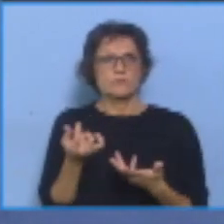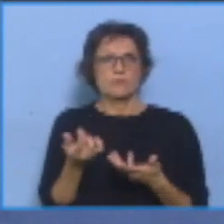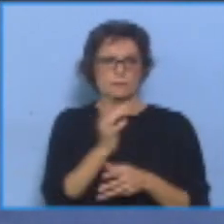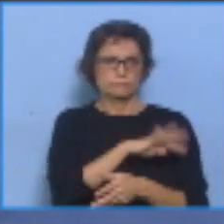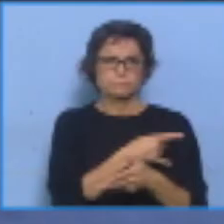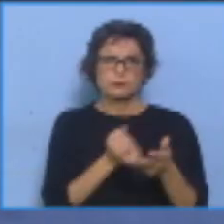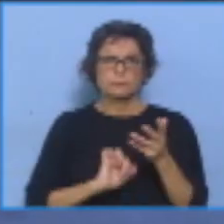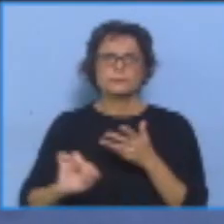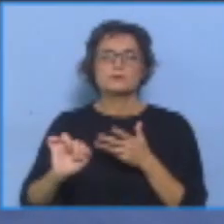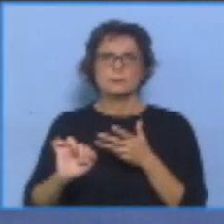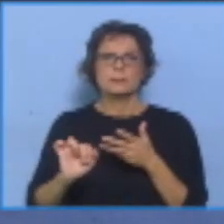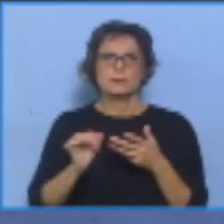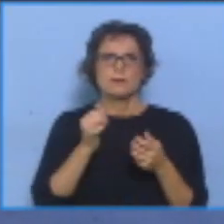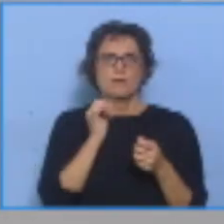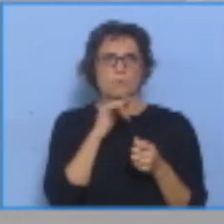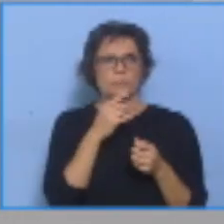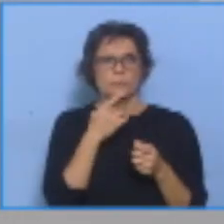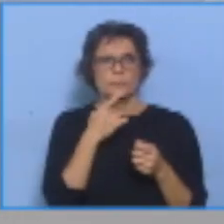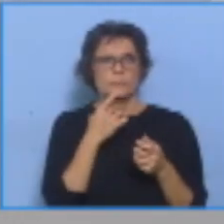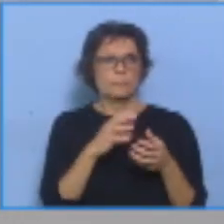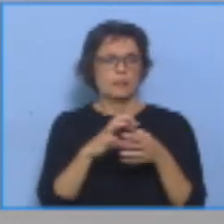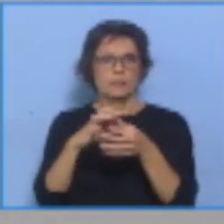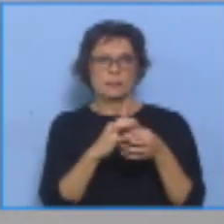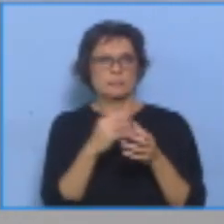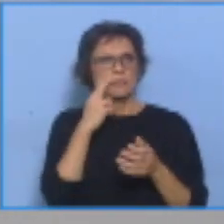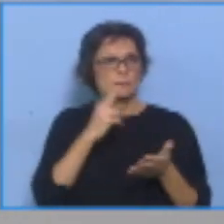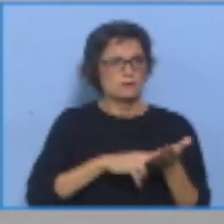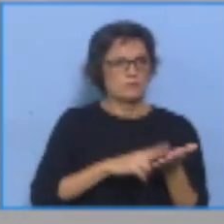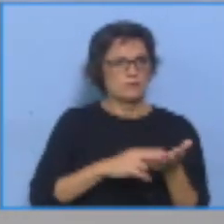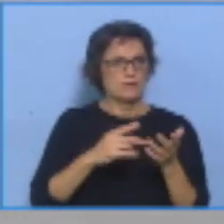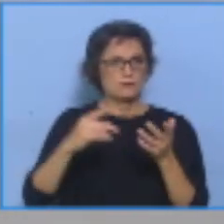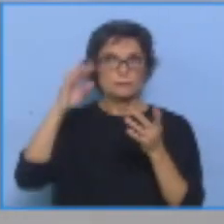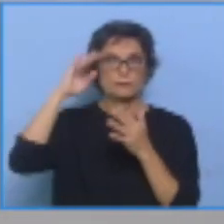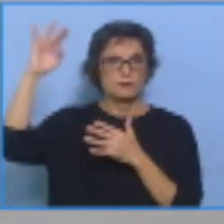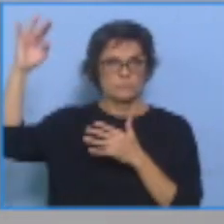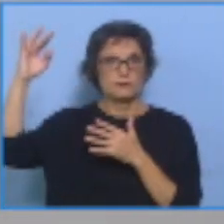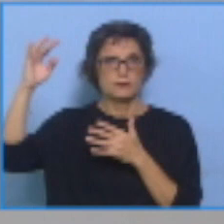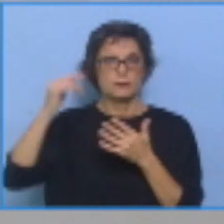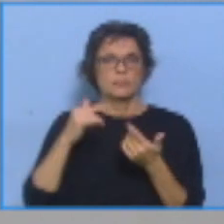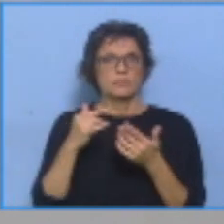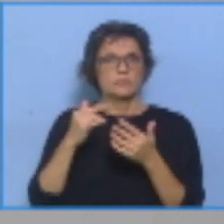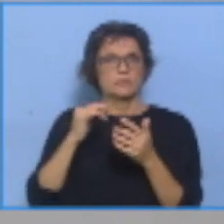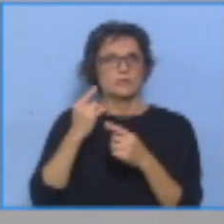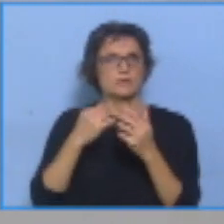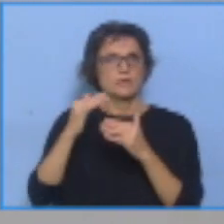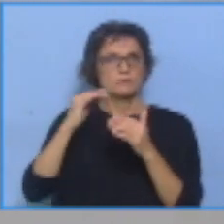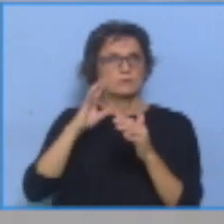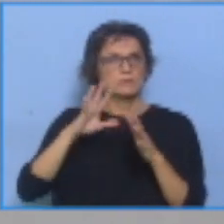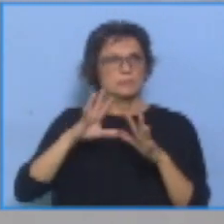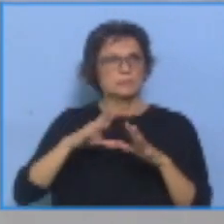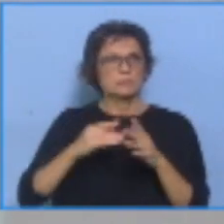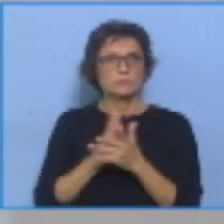e a transcendência. Exatamente. Portanto, e nesse sentido é uma preocupação que eu acho que vai sendo cultivada pela própria